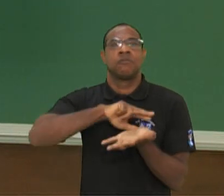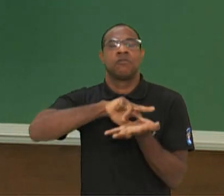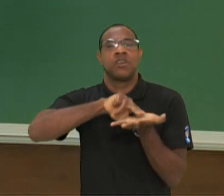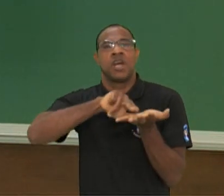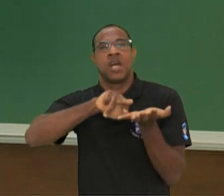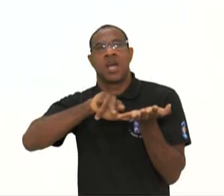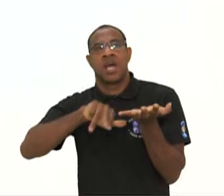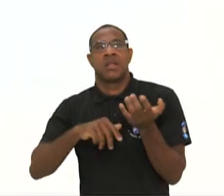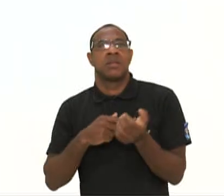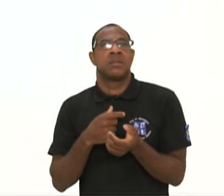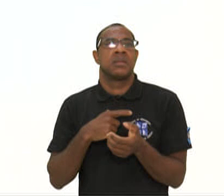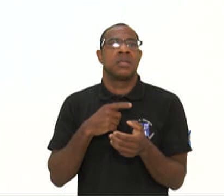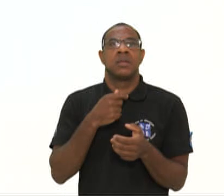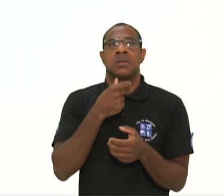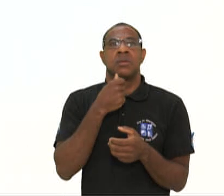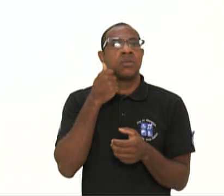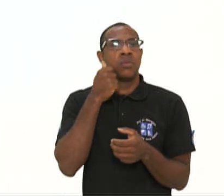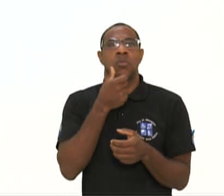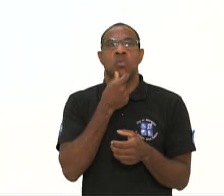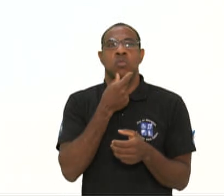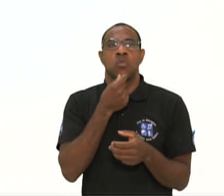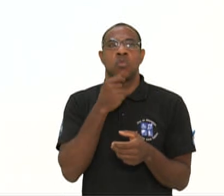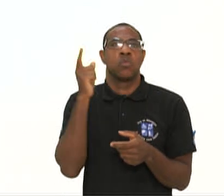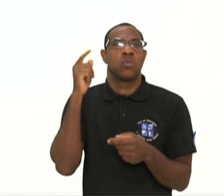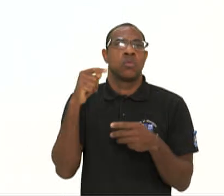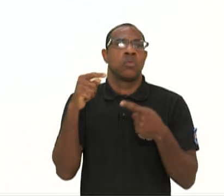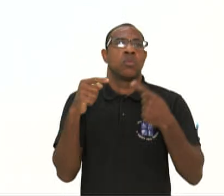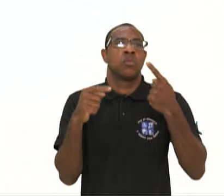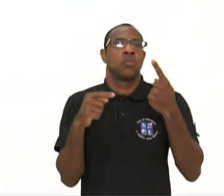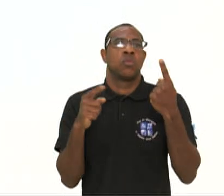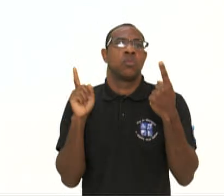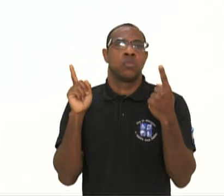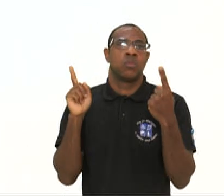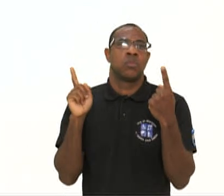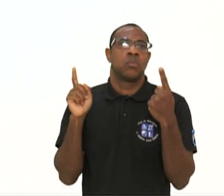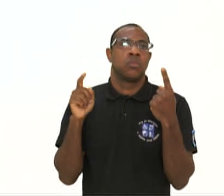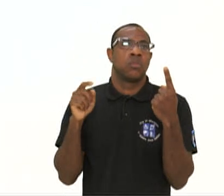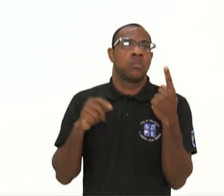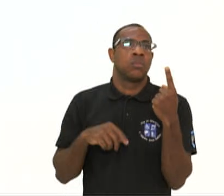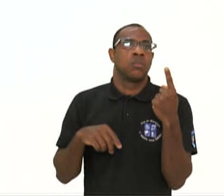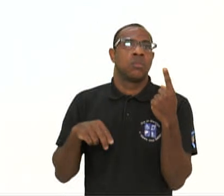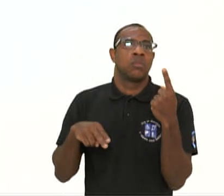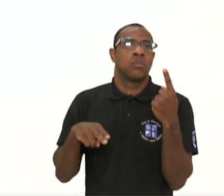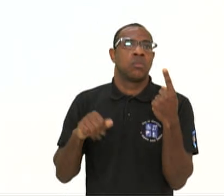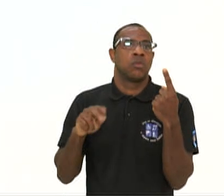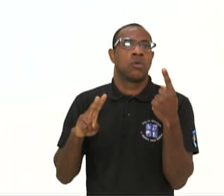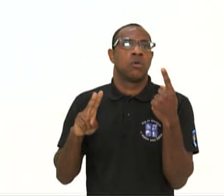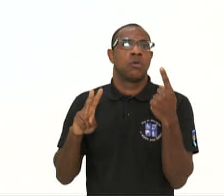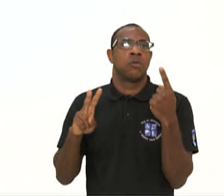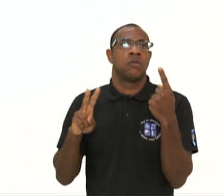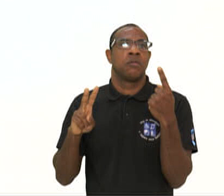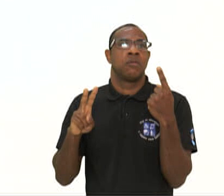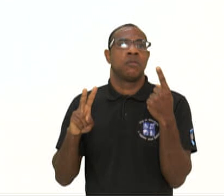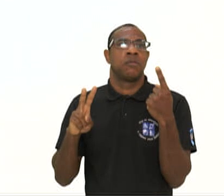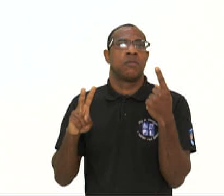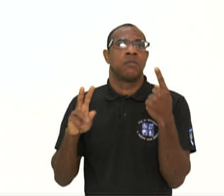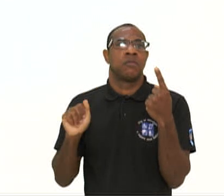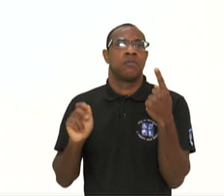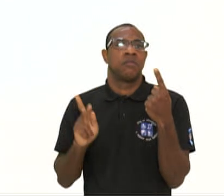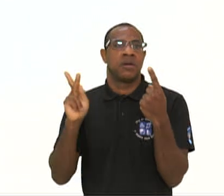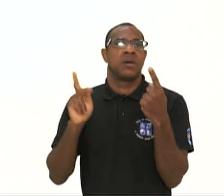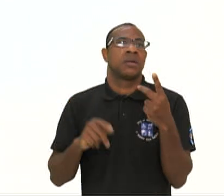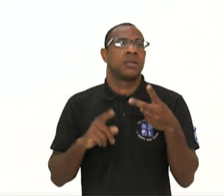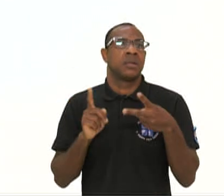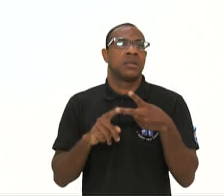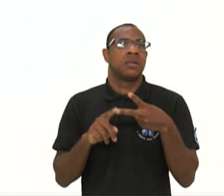tenistas masculinos, hoje o número 1 do ranking, né, é o Novak Djokovic, e o brasileiro que melhor se